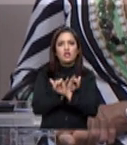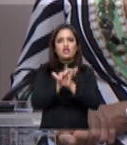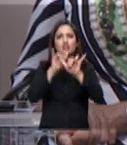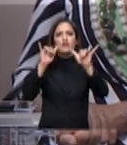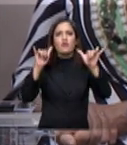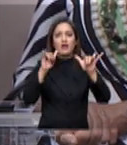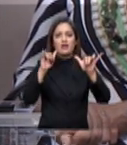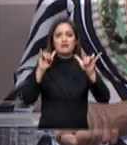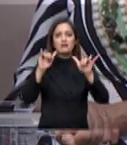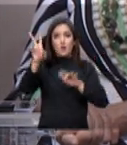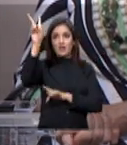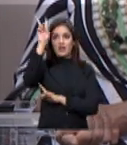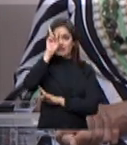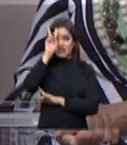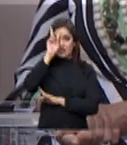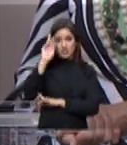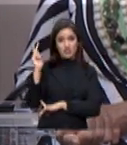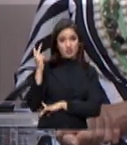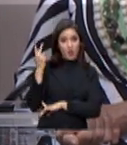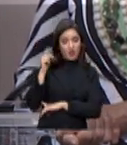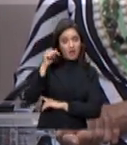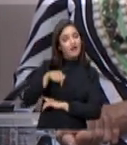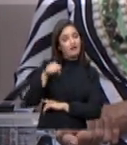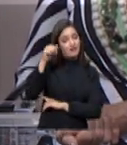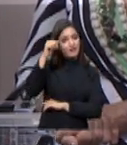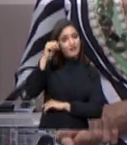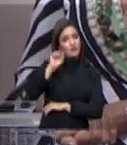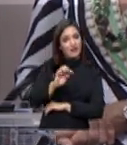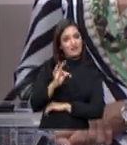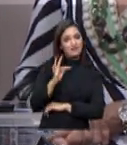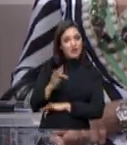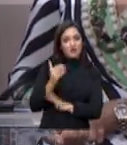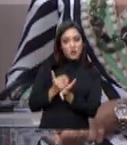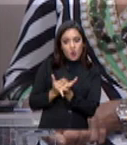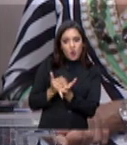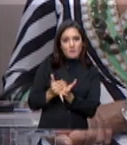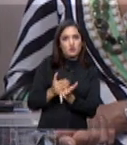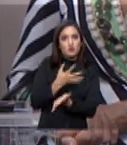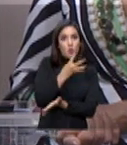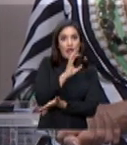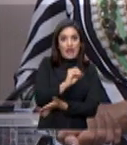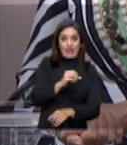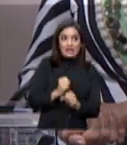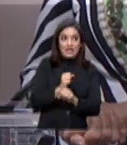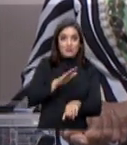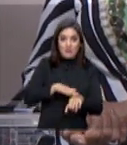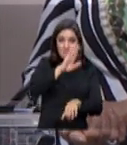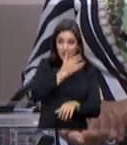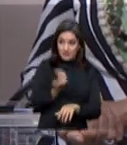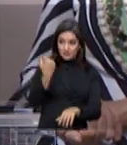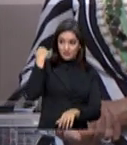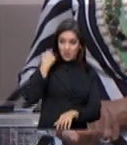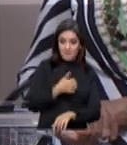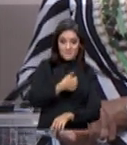da memória institucional desta Corte, iniciadas há mais de 40 anos, em